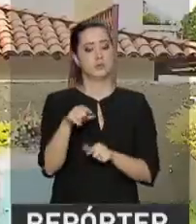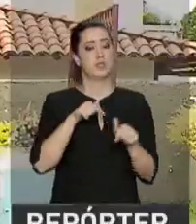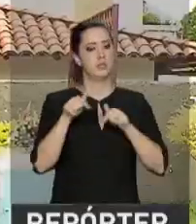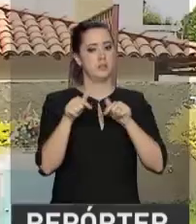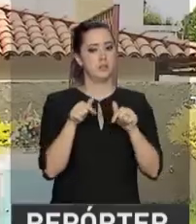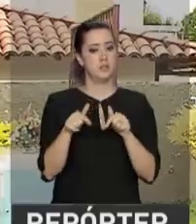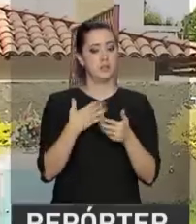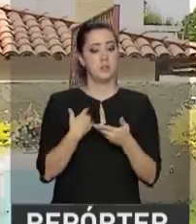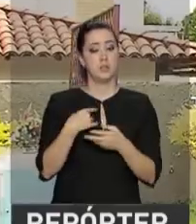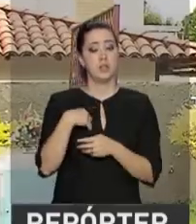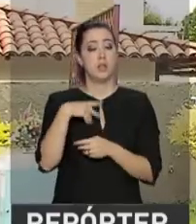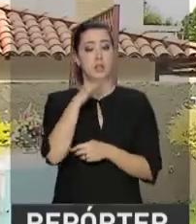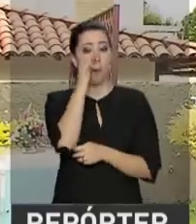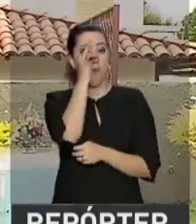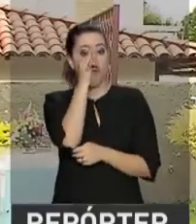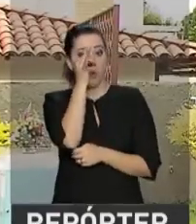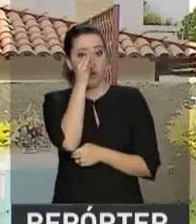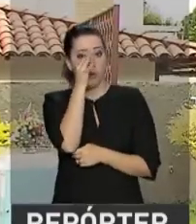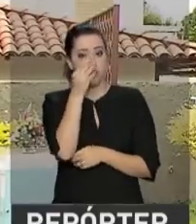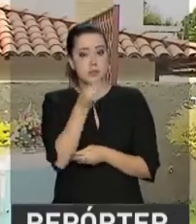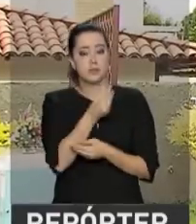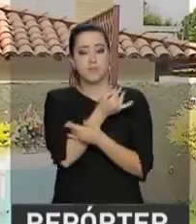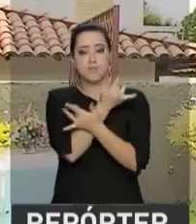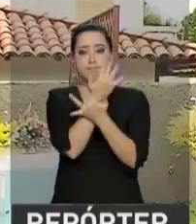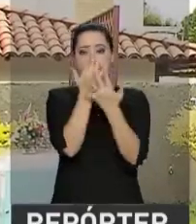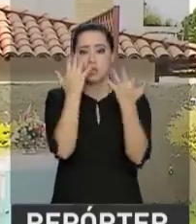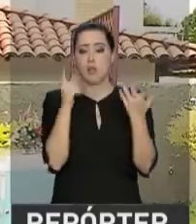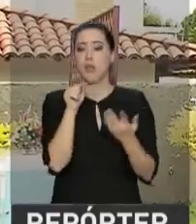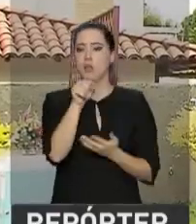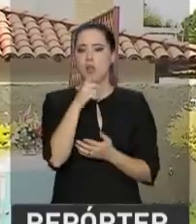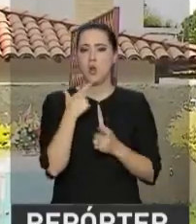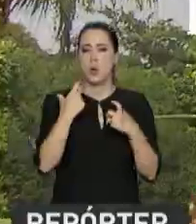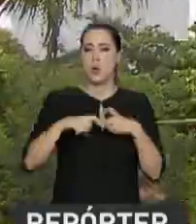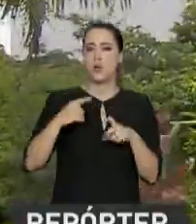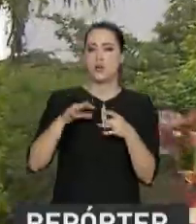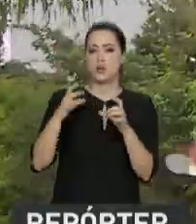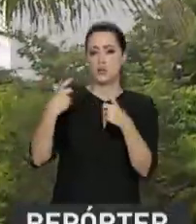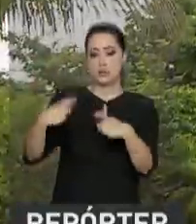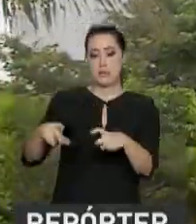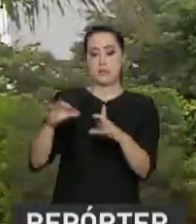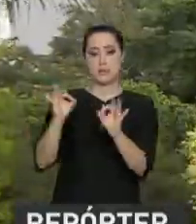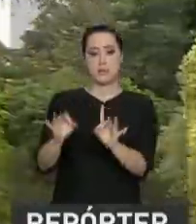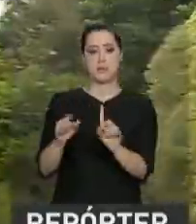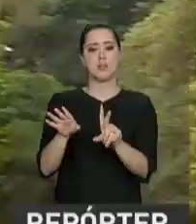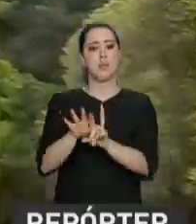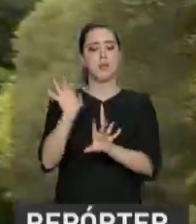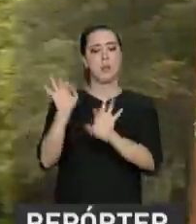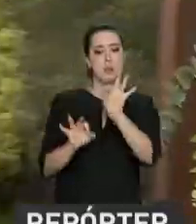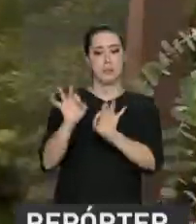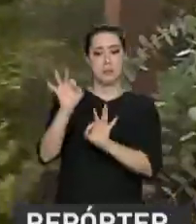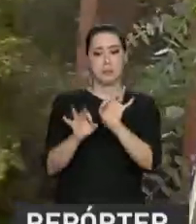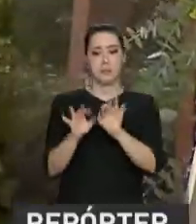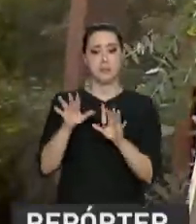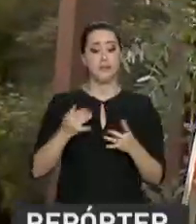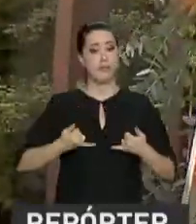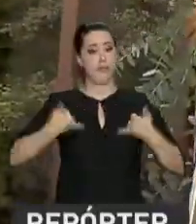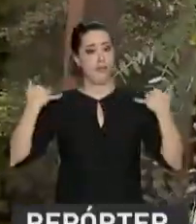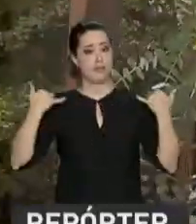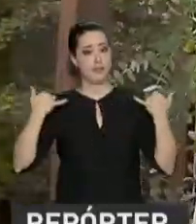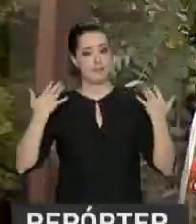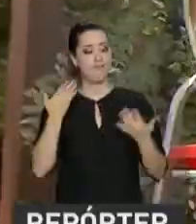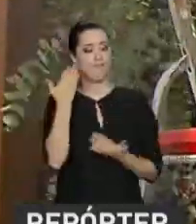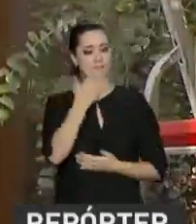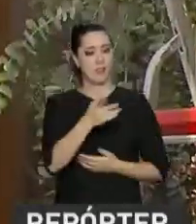trabalha com o ramo de floriculturas além das vendas em pontos fixos também prepara decorações para festas